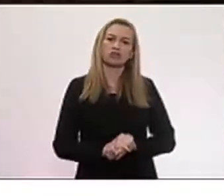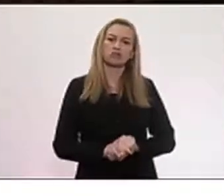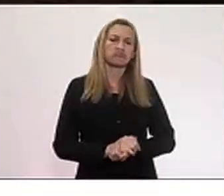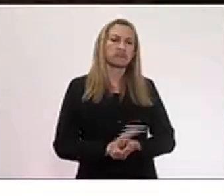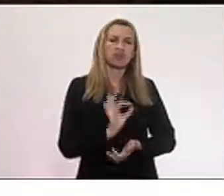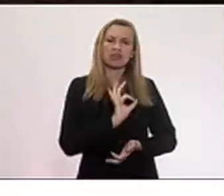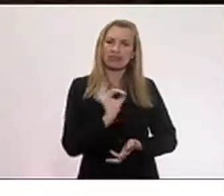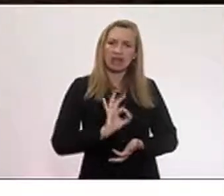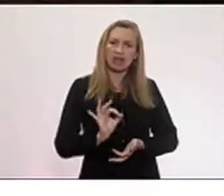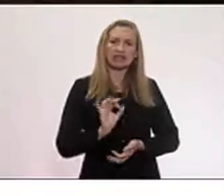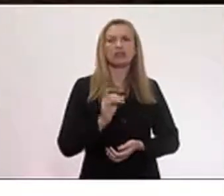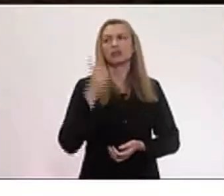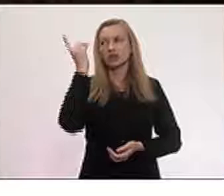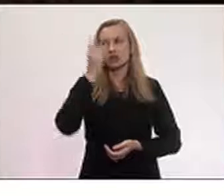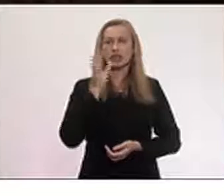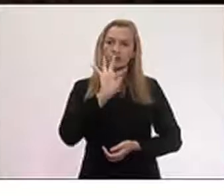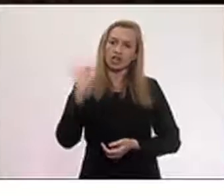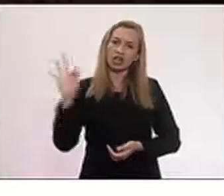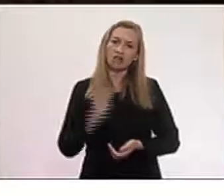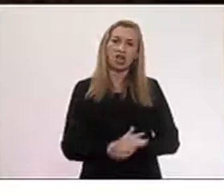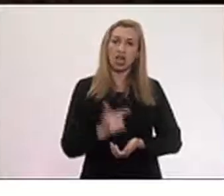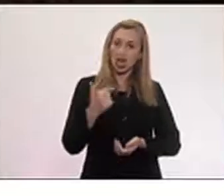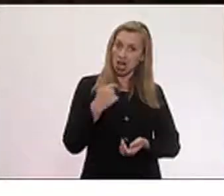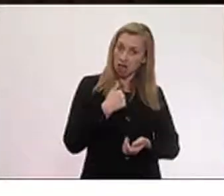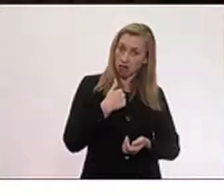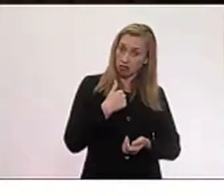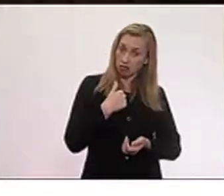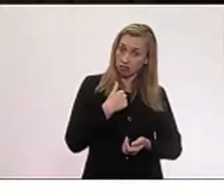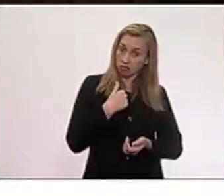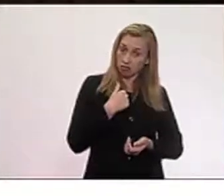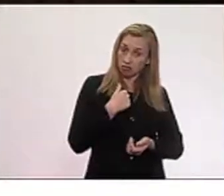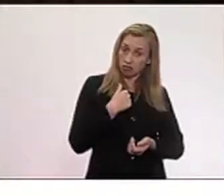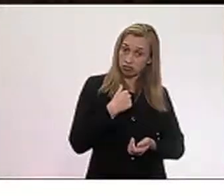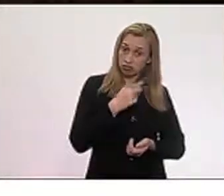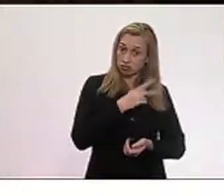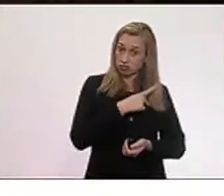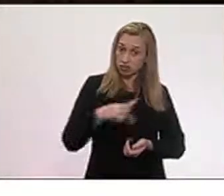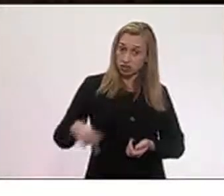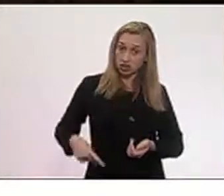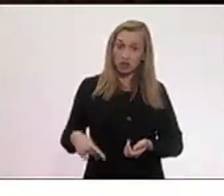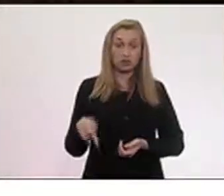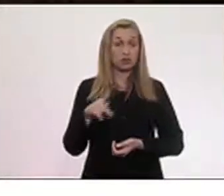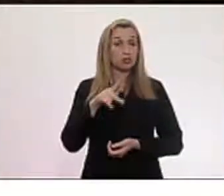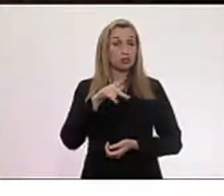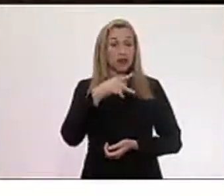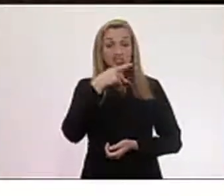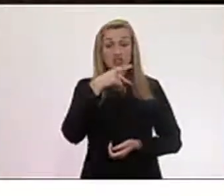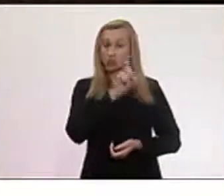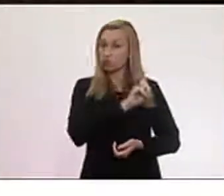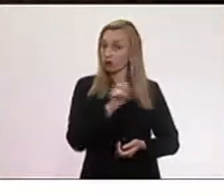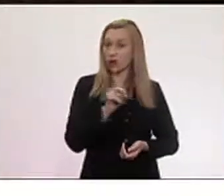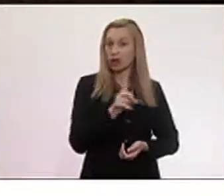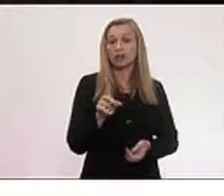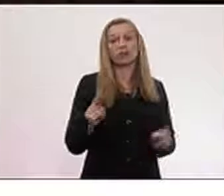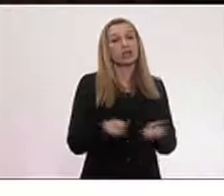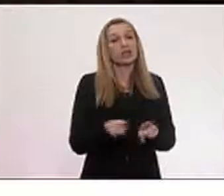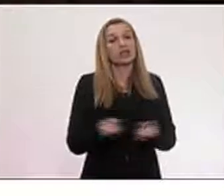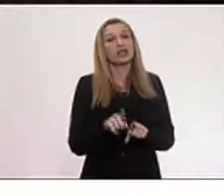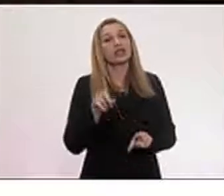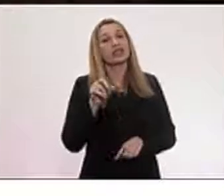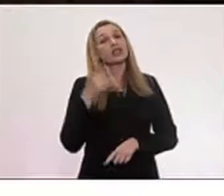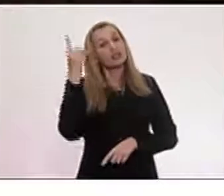deputado federal, não fui eu o presidente do partido, nem a deputada